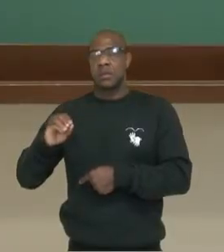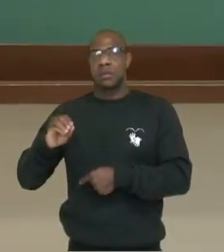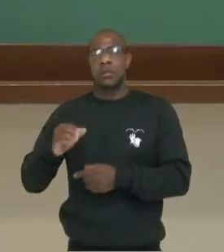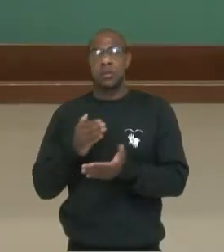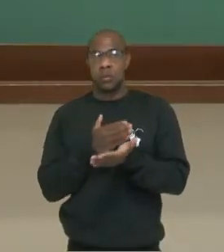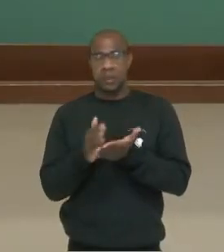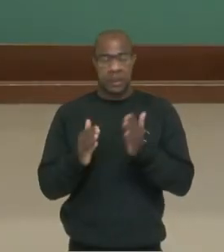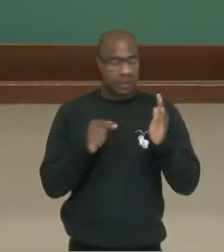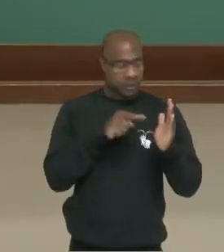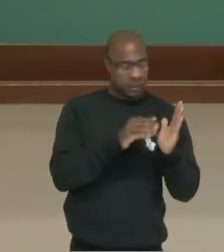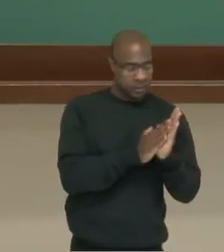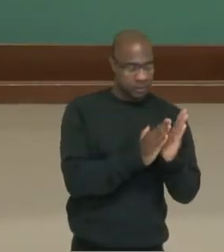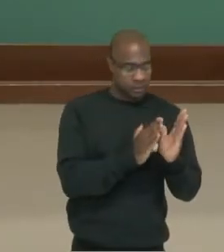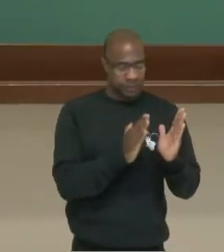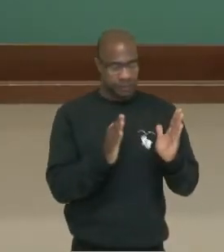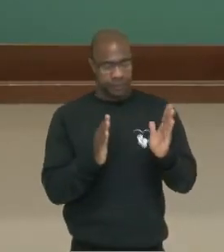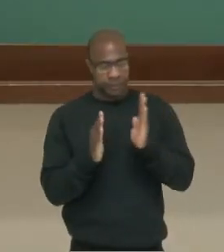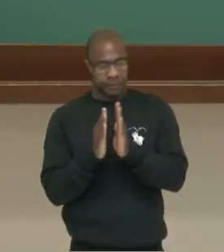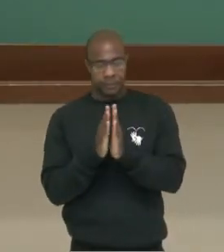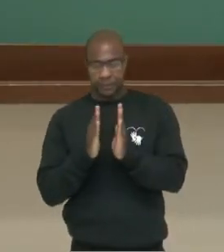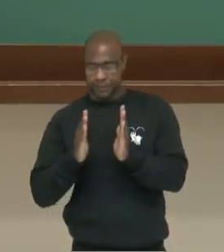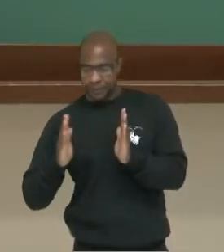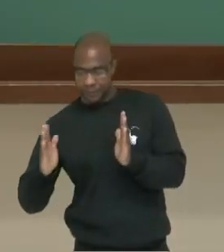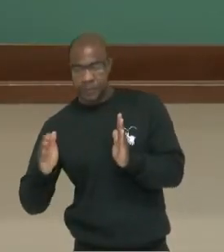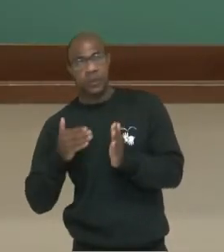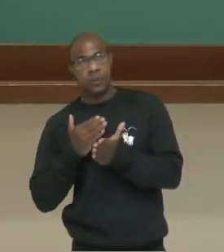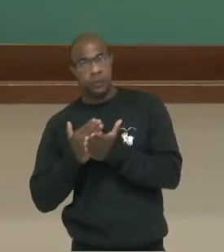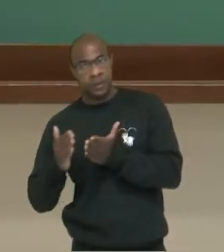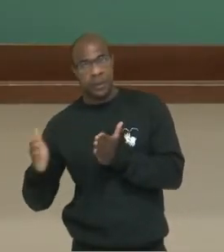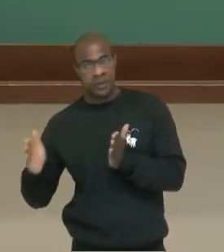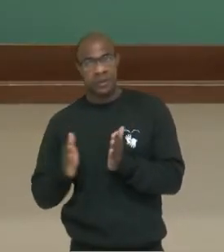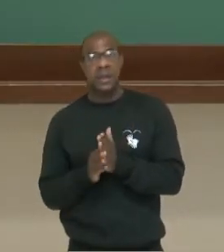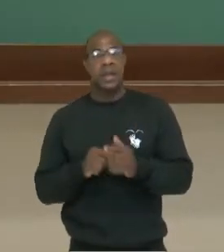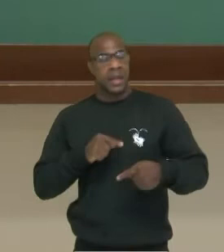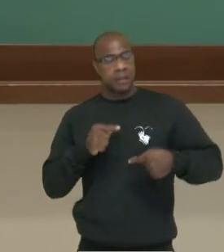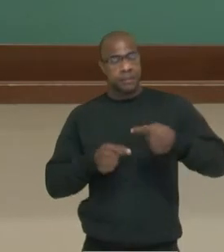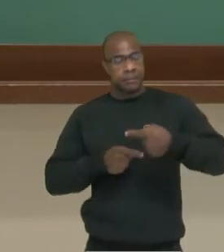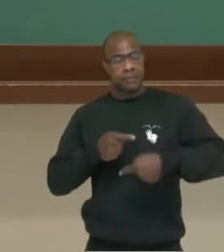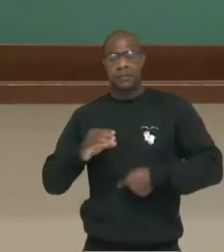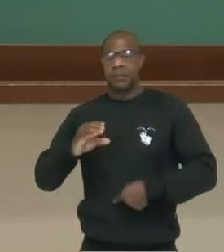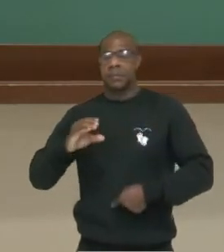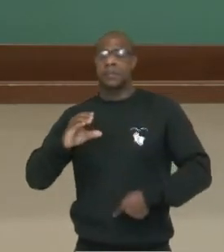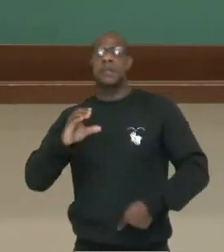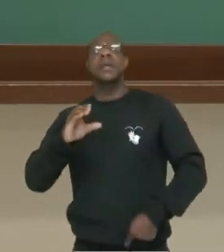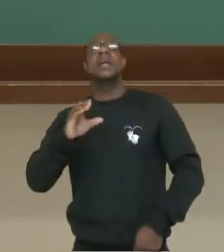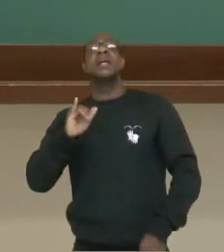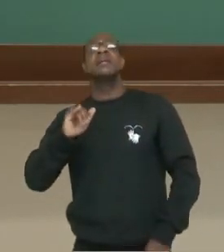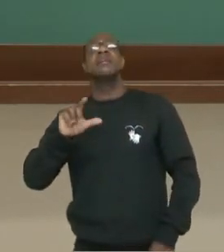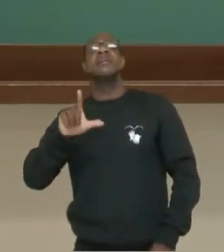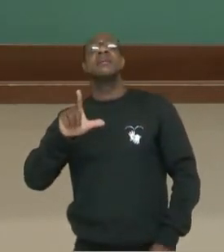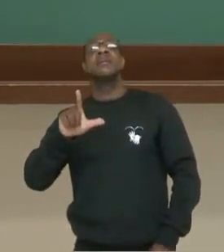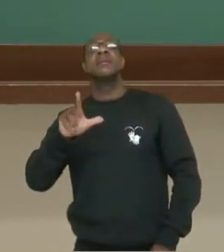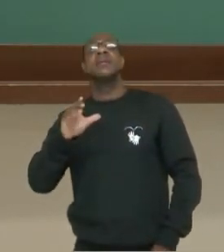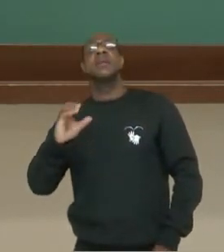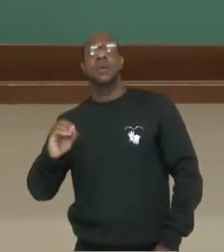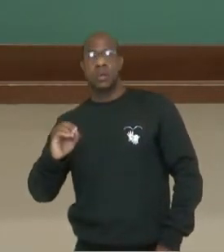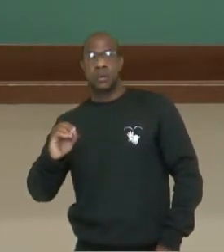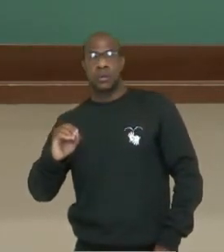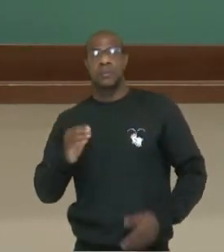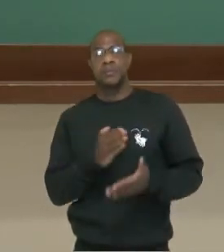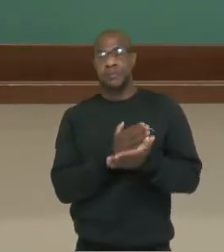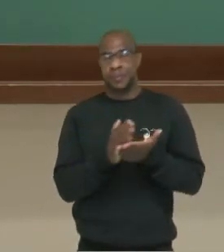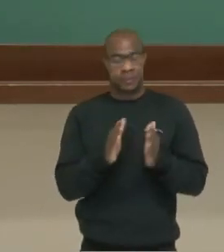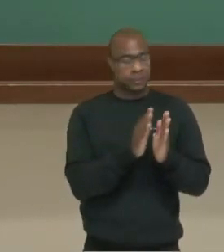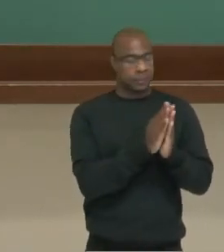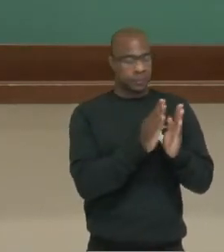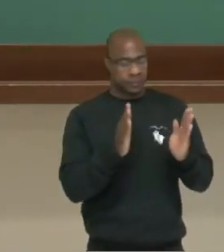lugar, termina no mês, imediatamente começa. Por isso que a gente chama de ciclo menstrual. Então, início de uma e